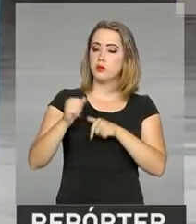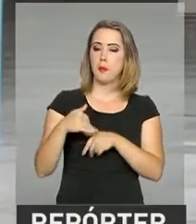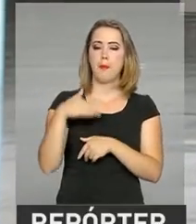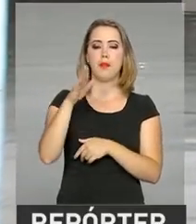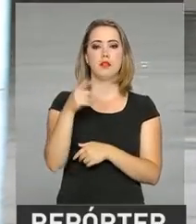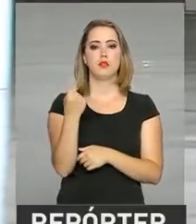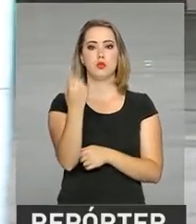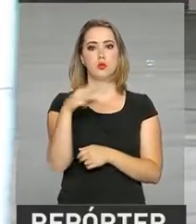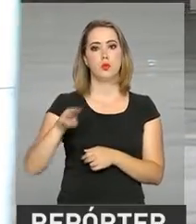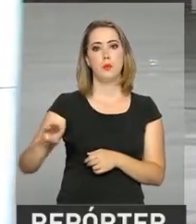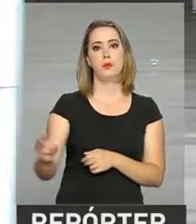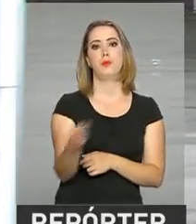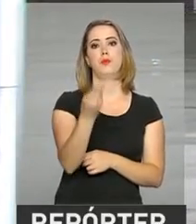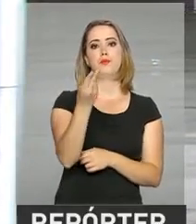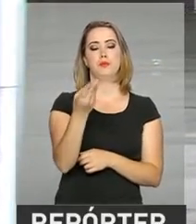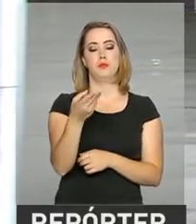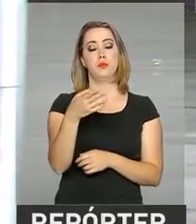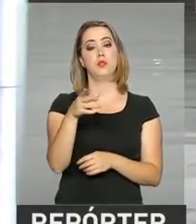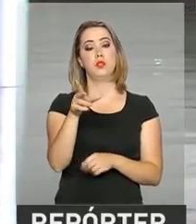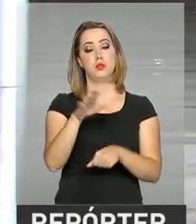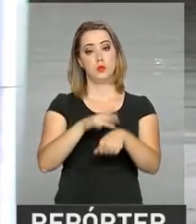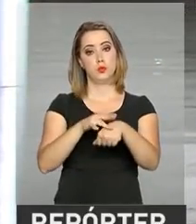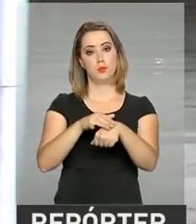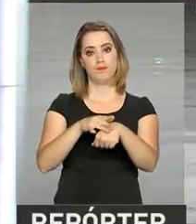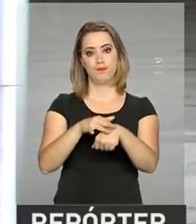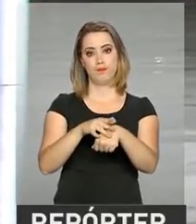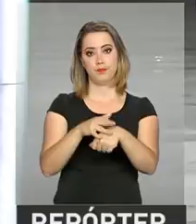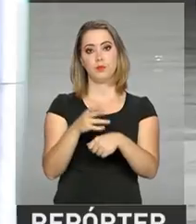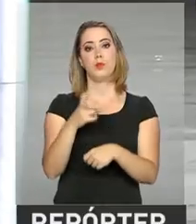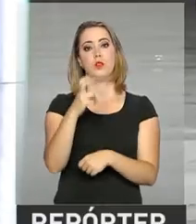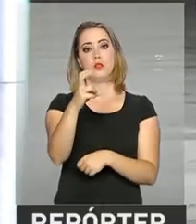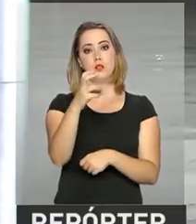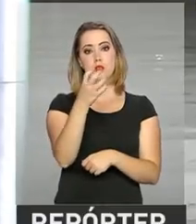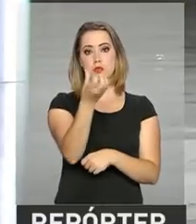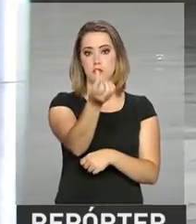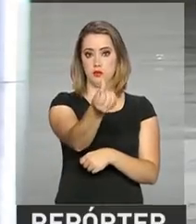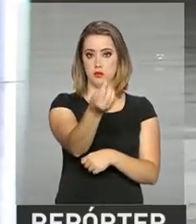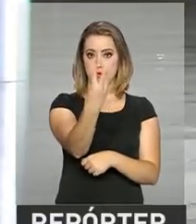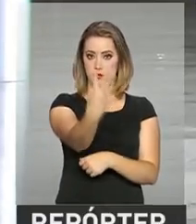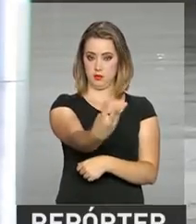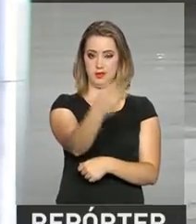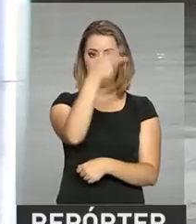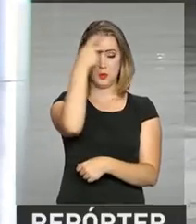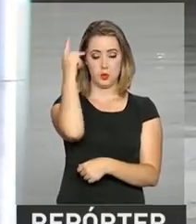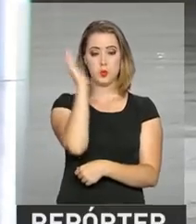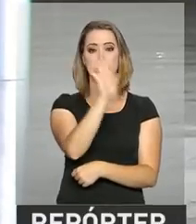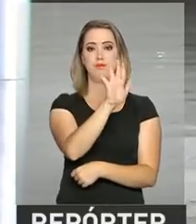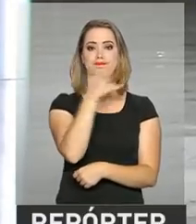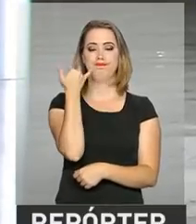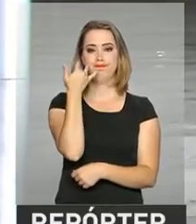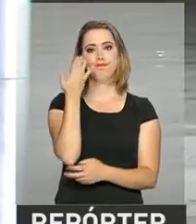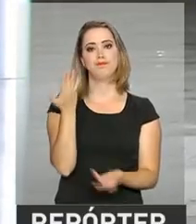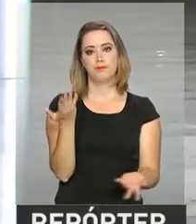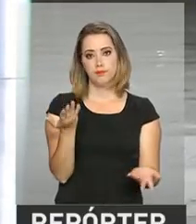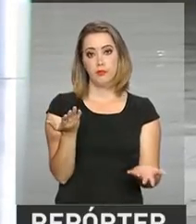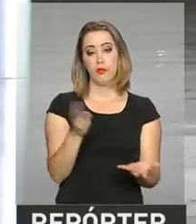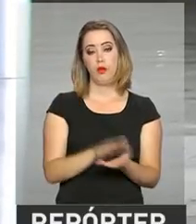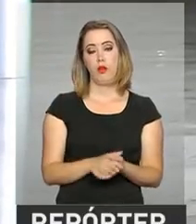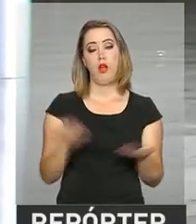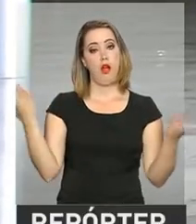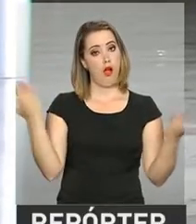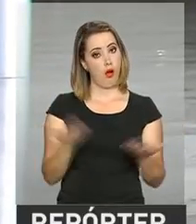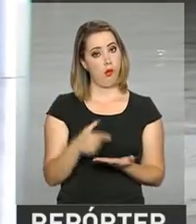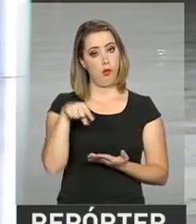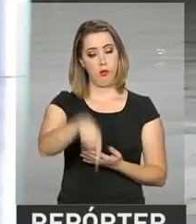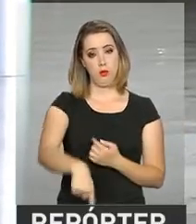milhão e 400 mil casos da doença com 563 mortes confirmadas e agora no